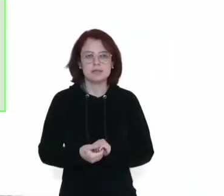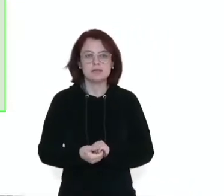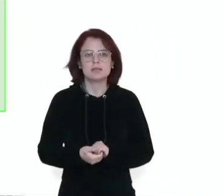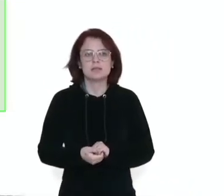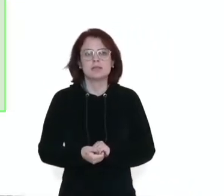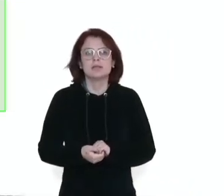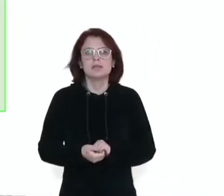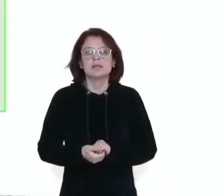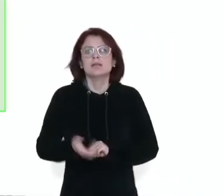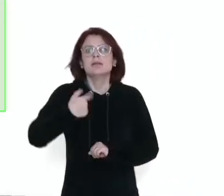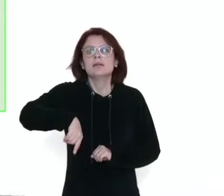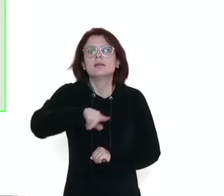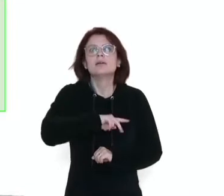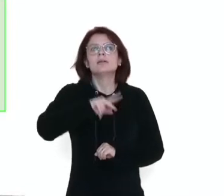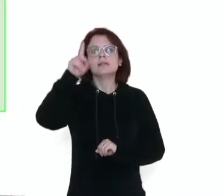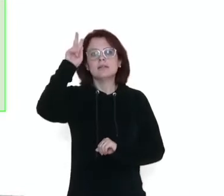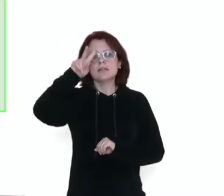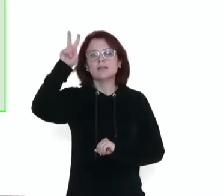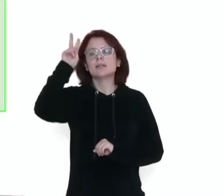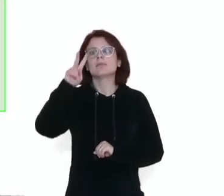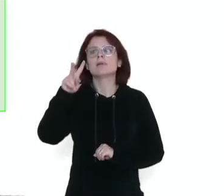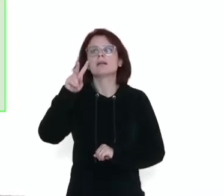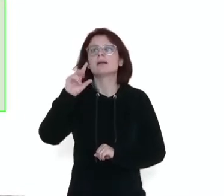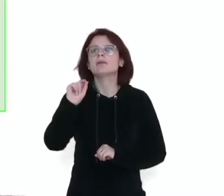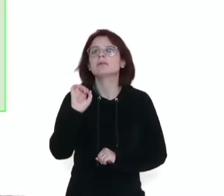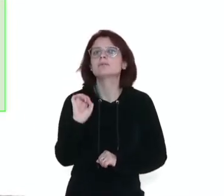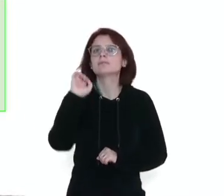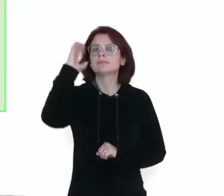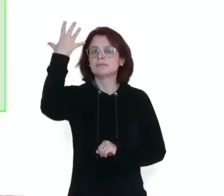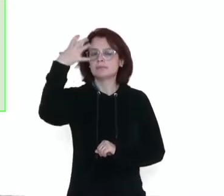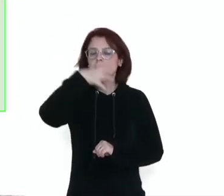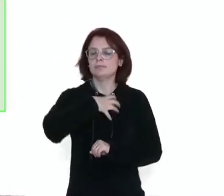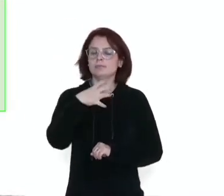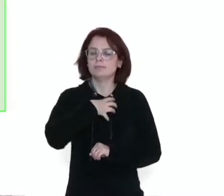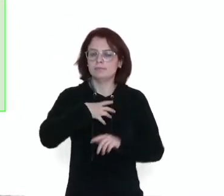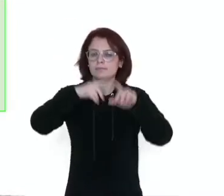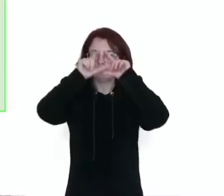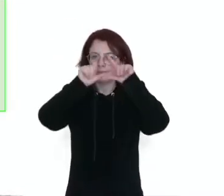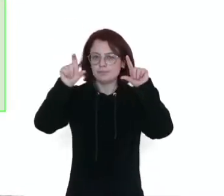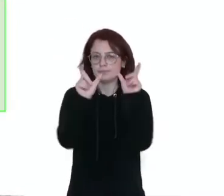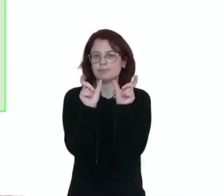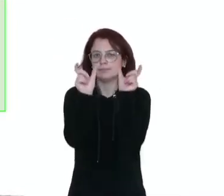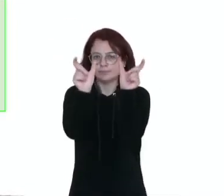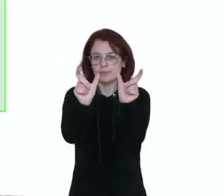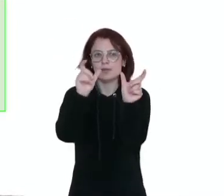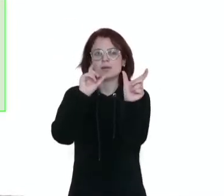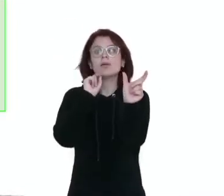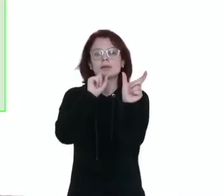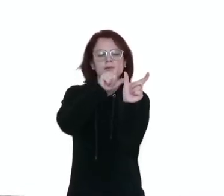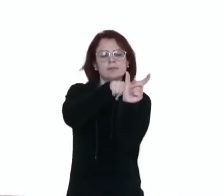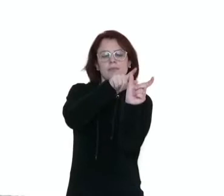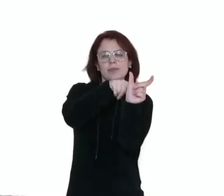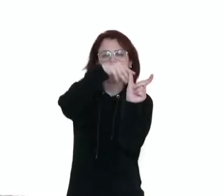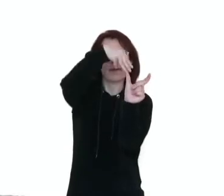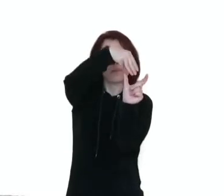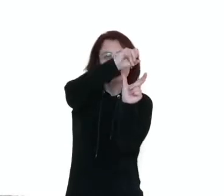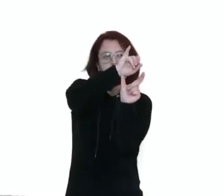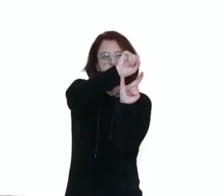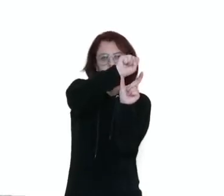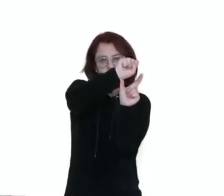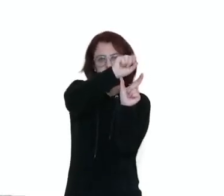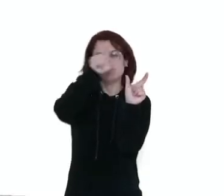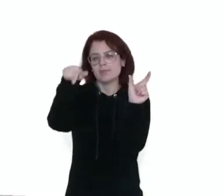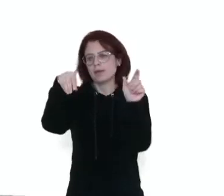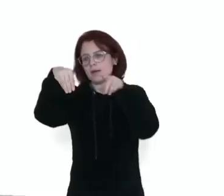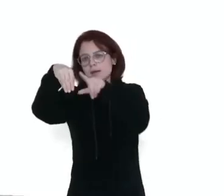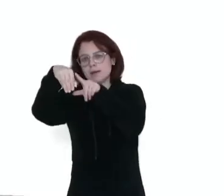vocês. Vamos relembrar os efeitos de sentido que são produzidos pelo uso das expressões mais e mas, primeiramente, né?